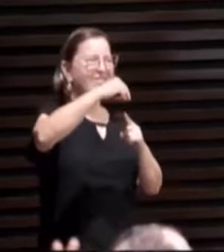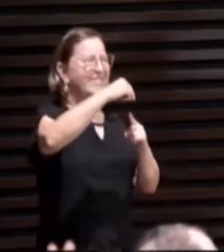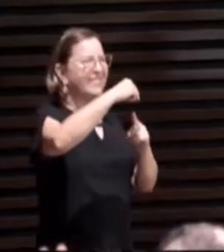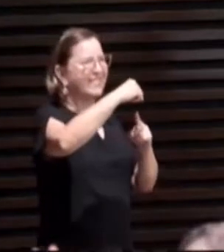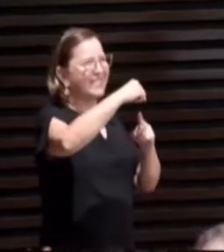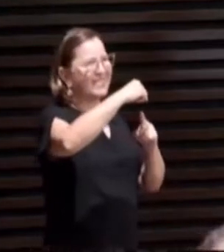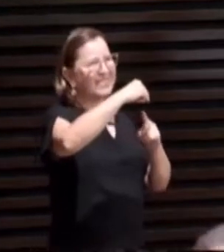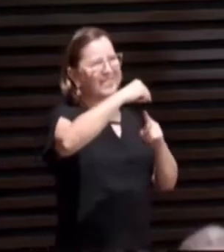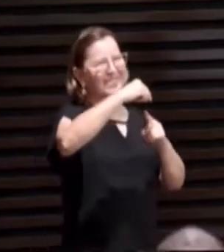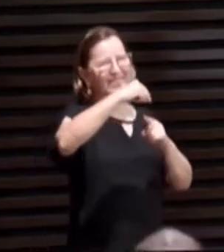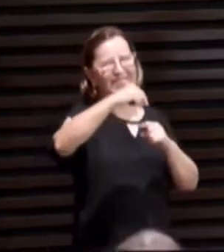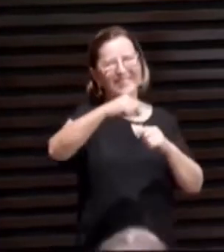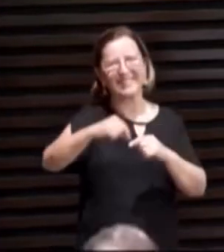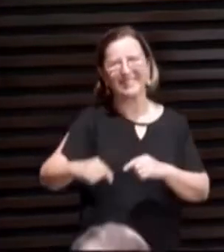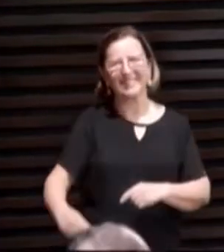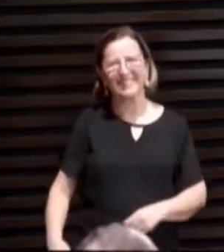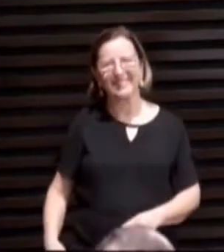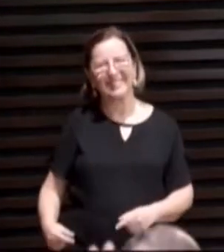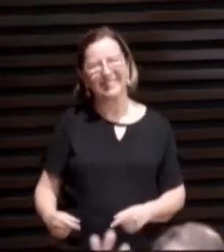Santo,